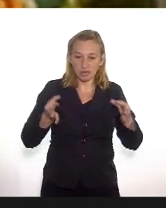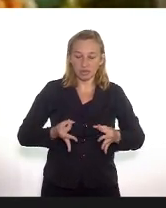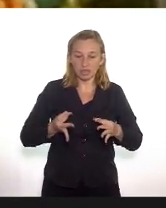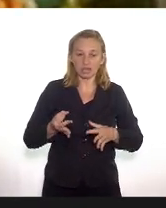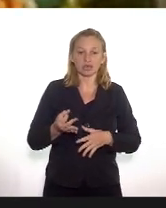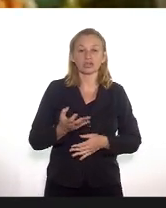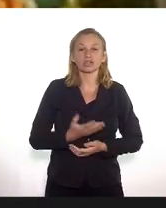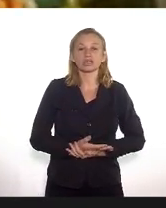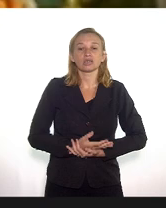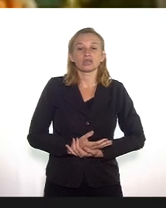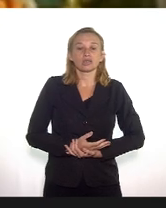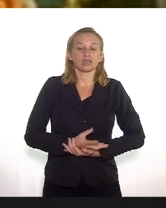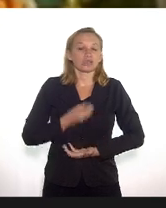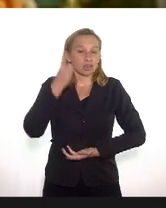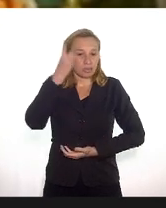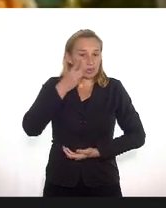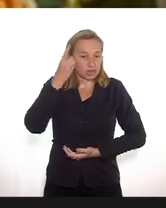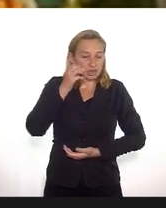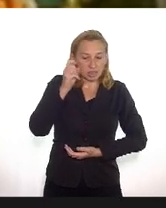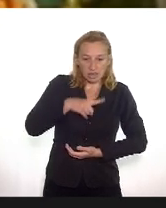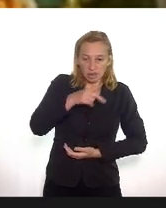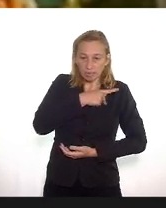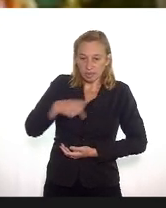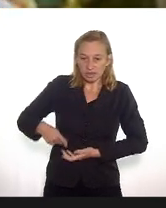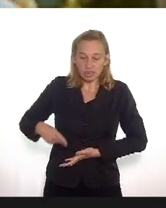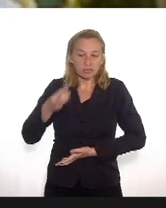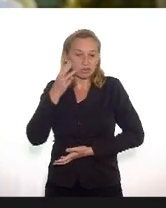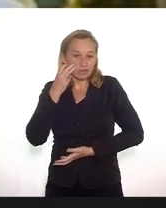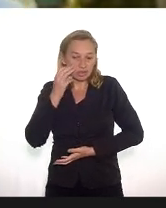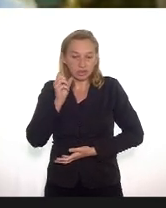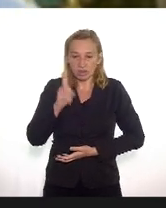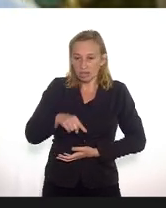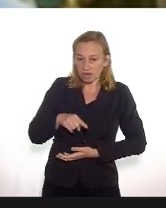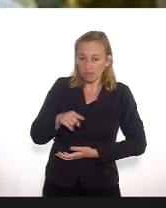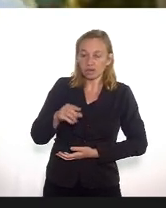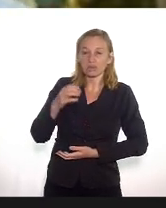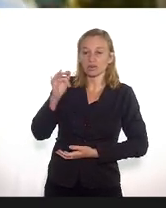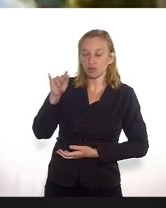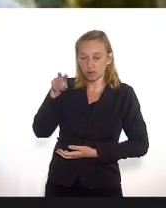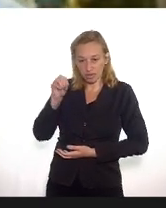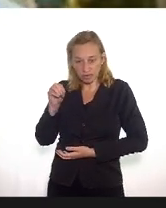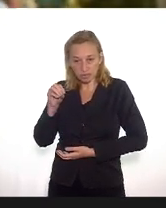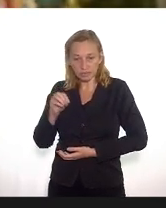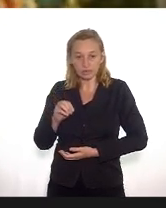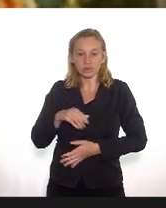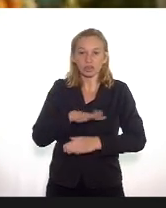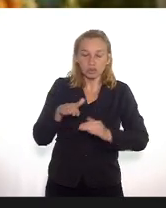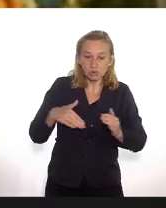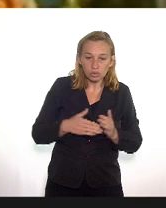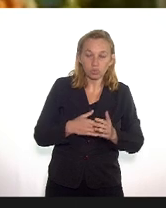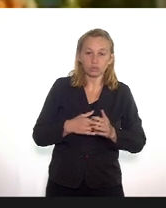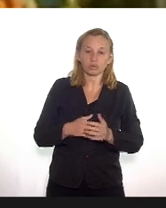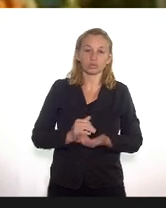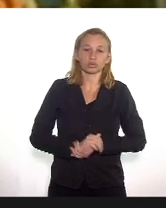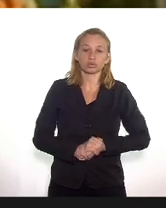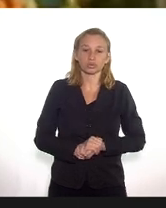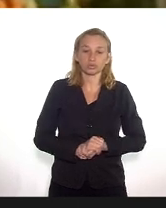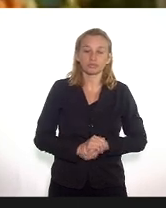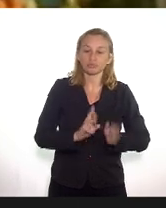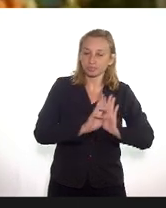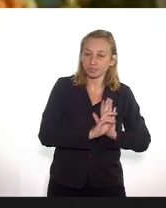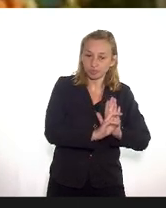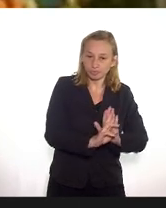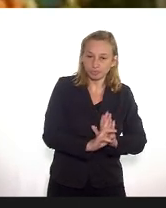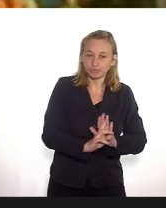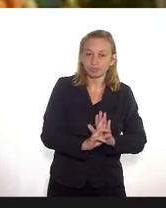nobres parlamentares, que é o presidente Valdec Carneiro, que é o Flávio Serafini, que é todos os componentes e todos os representantes